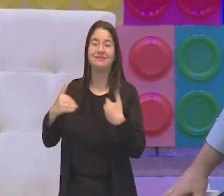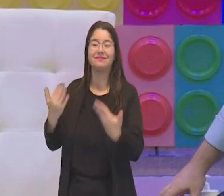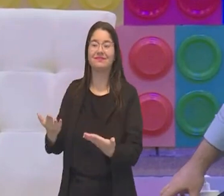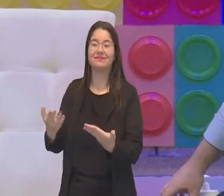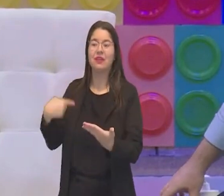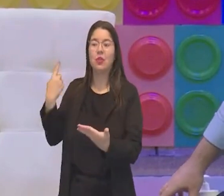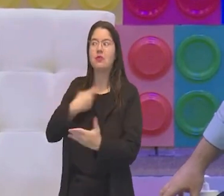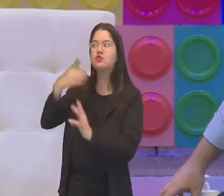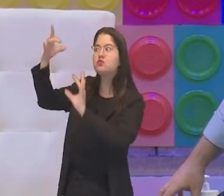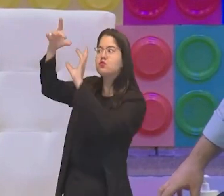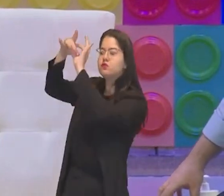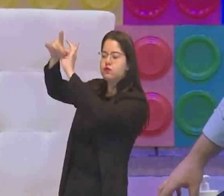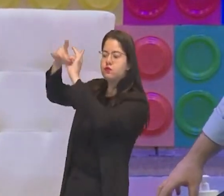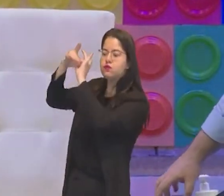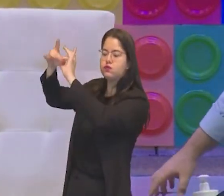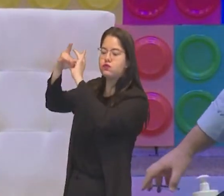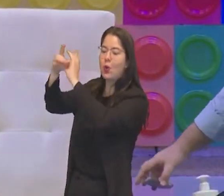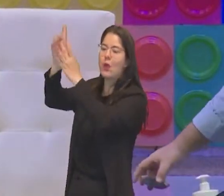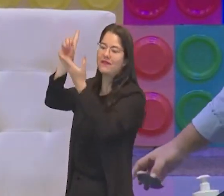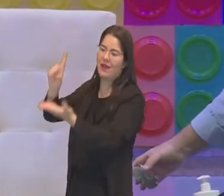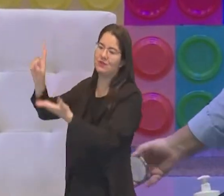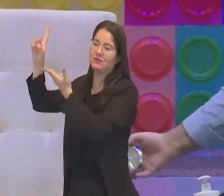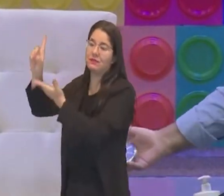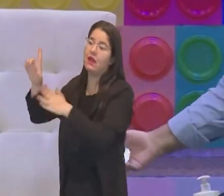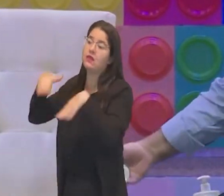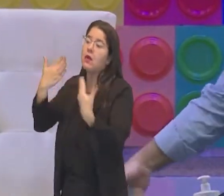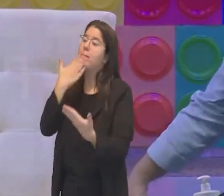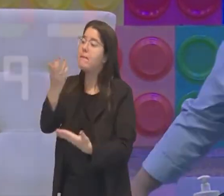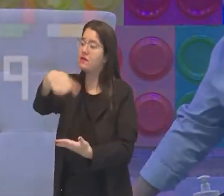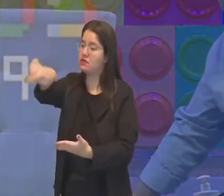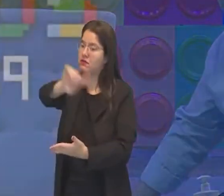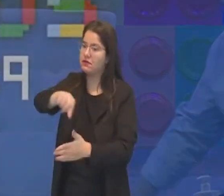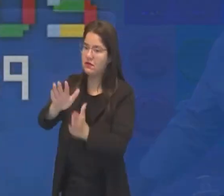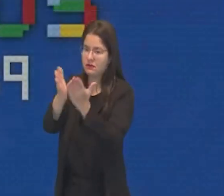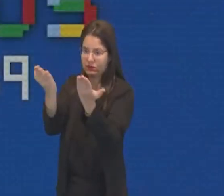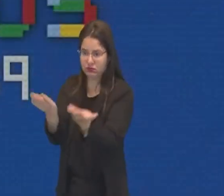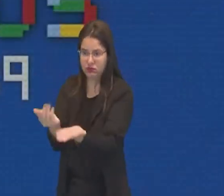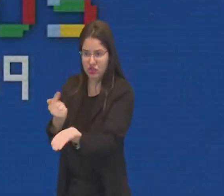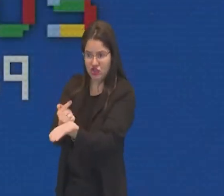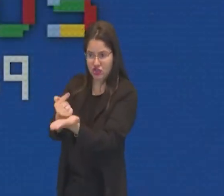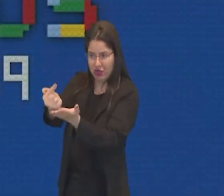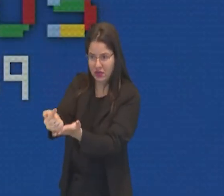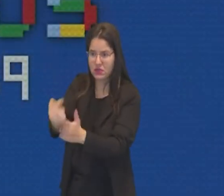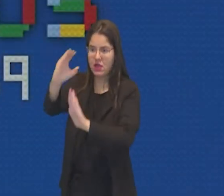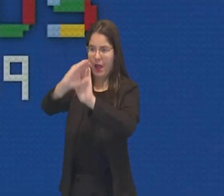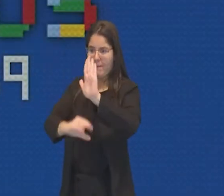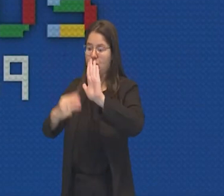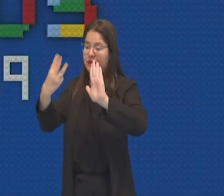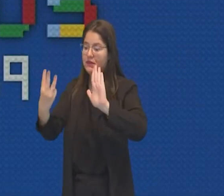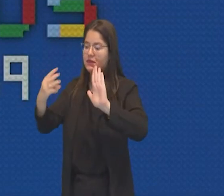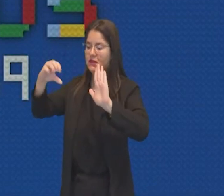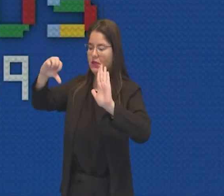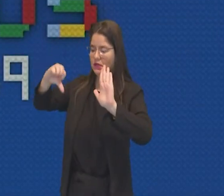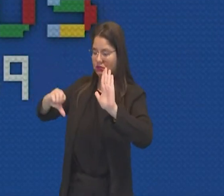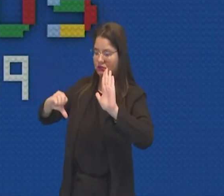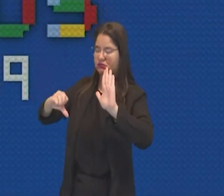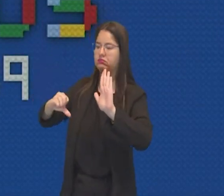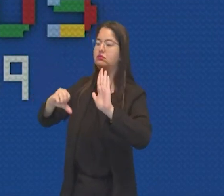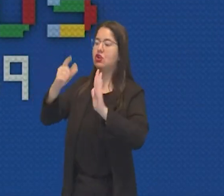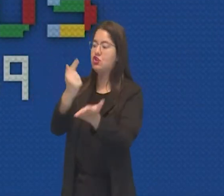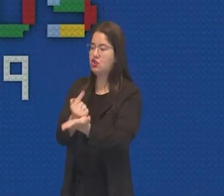Conectados com Deus, eu já peço aos irmãos que abram as suas Bíblias em Gênesis 39. Gênesis